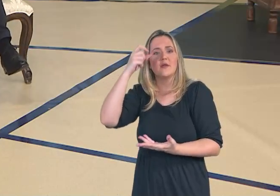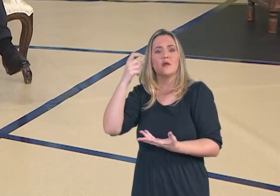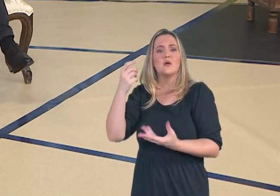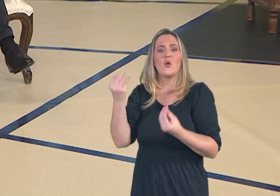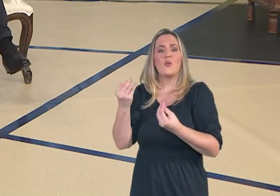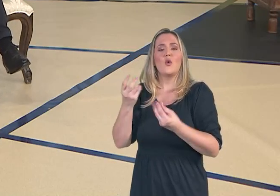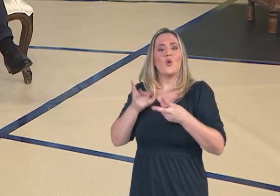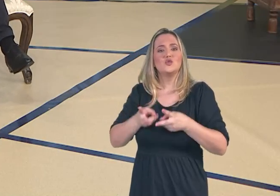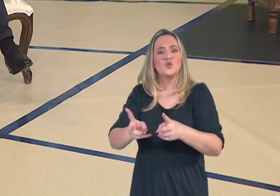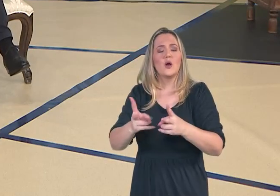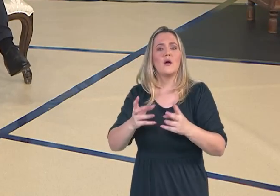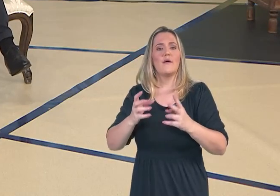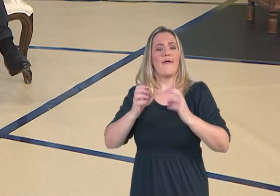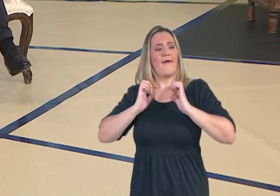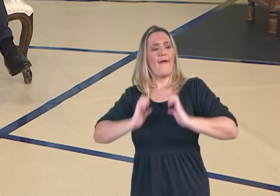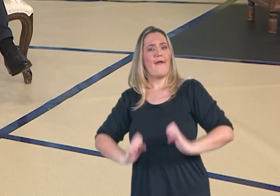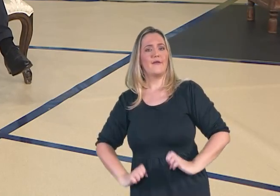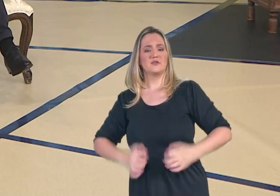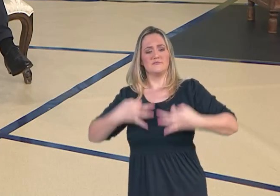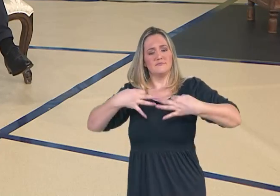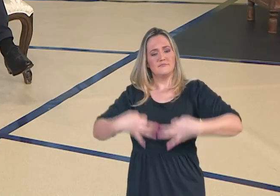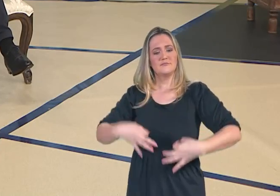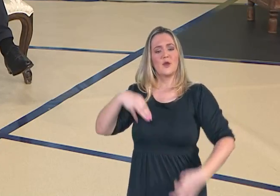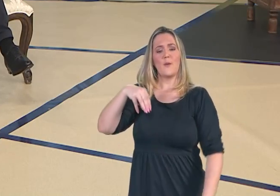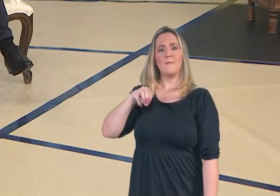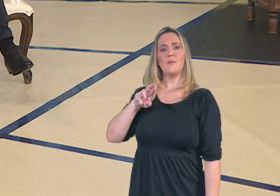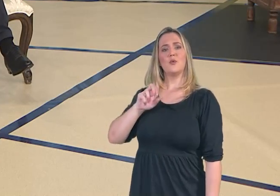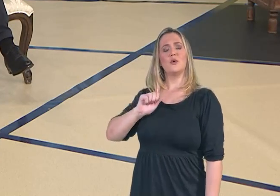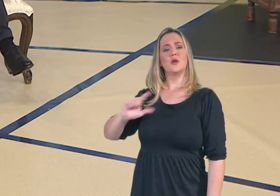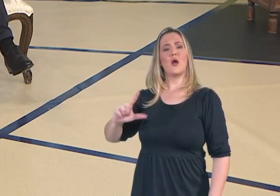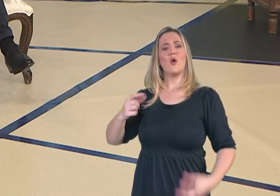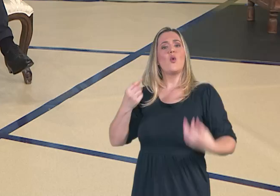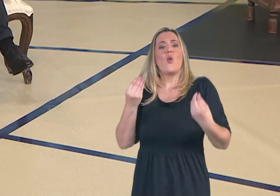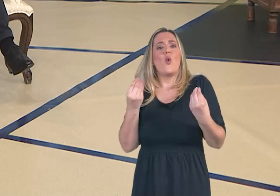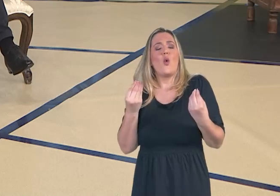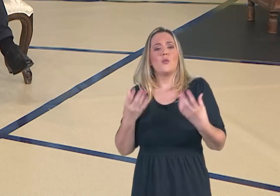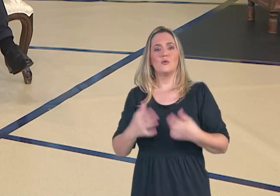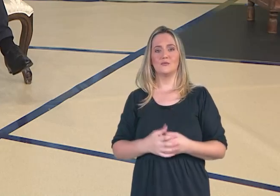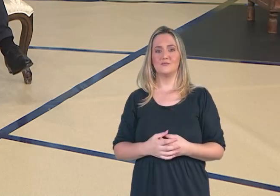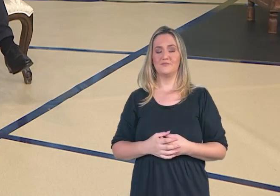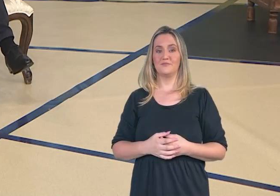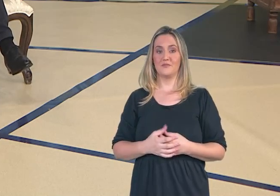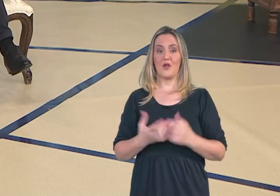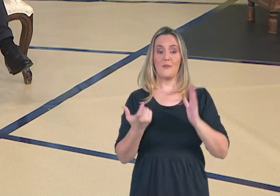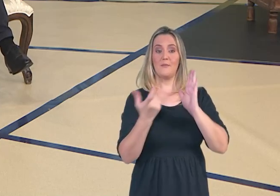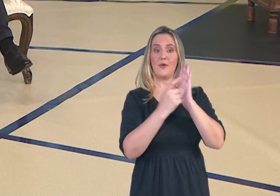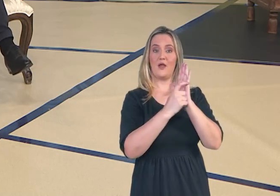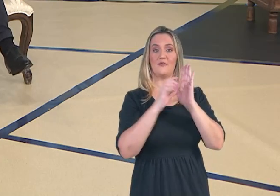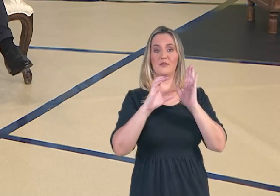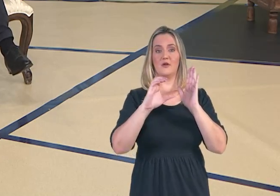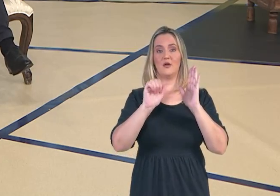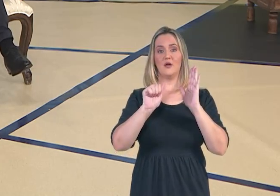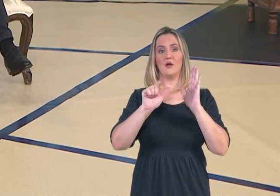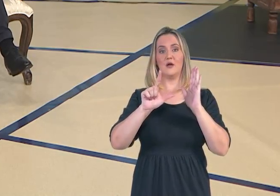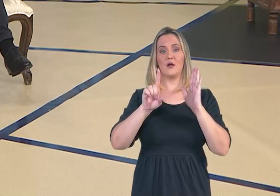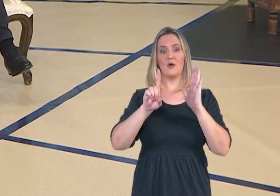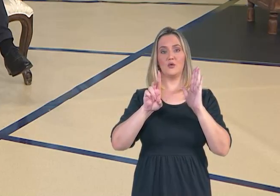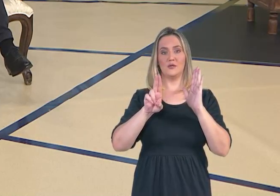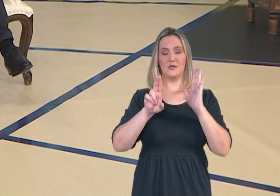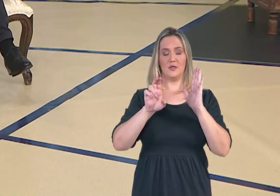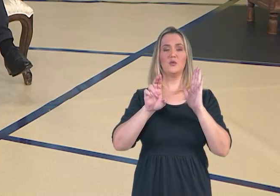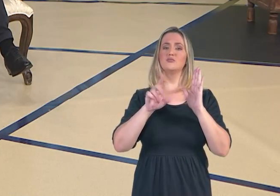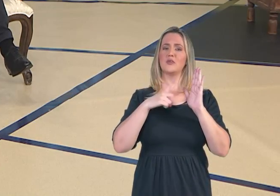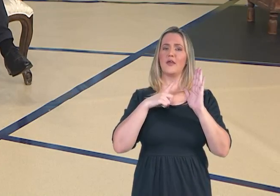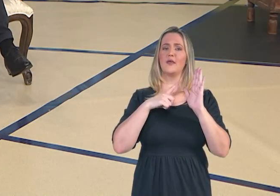uma noção, a própria palavra caldeus, que aparece tantas vezes no livro de Daniel, eu já falei dessa palavra para vocês, ela deriva